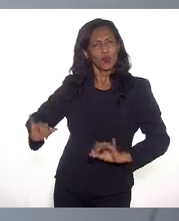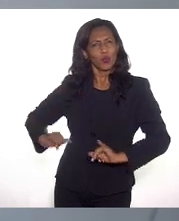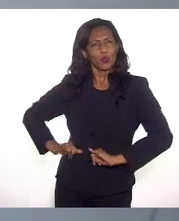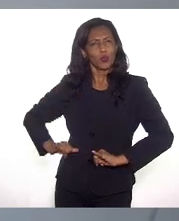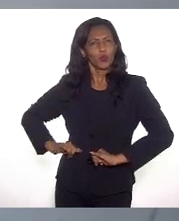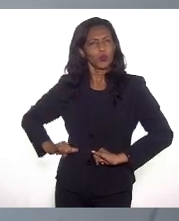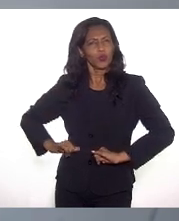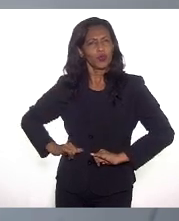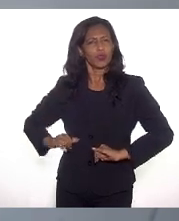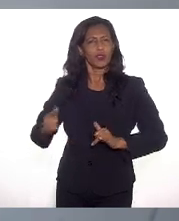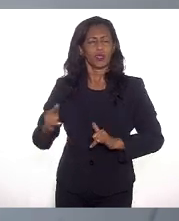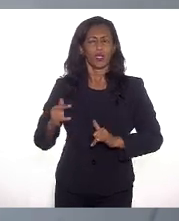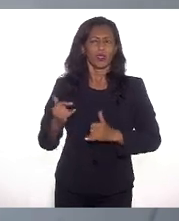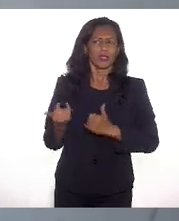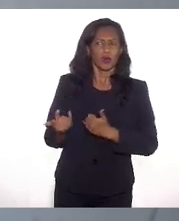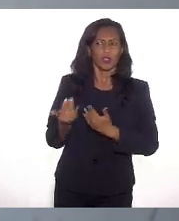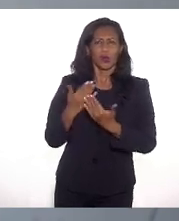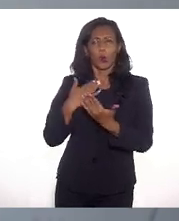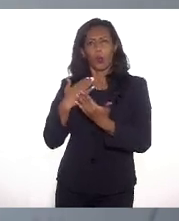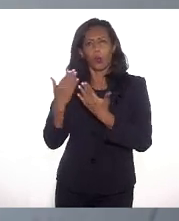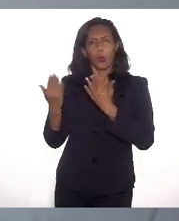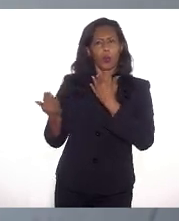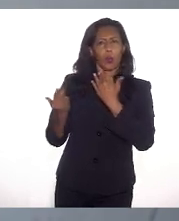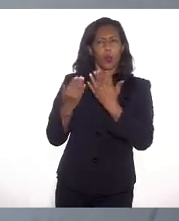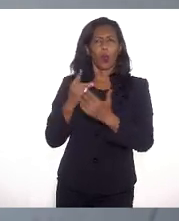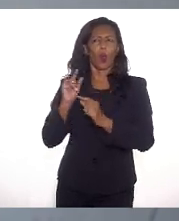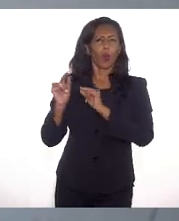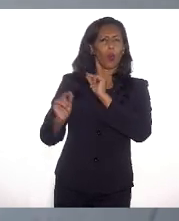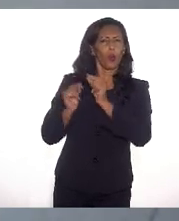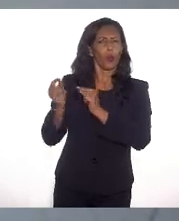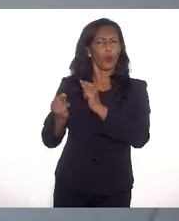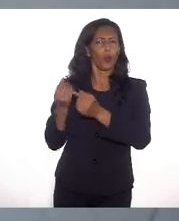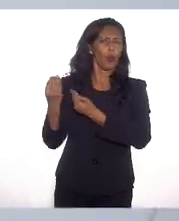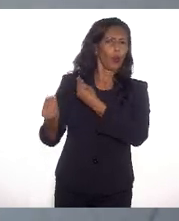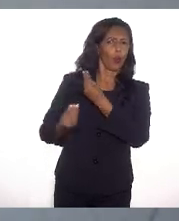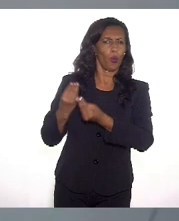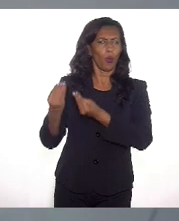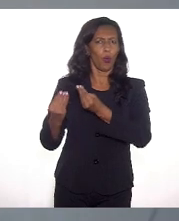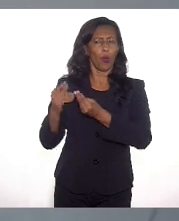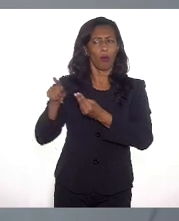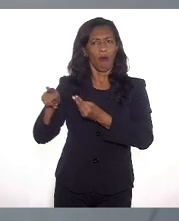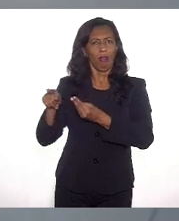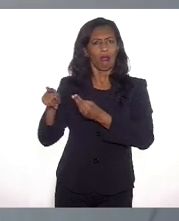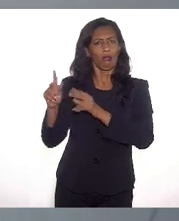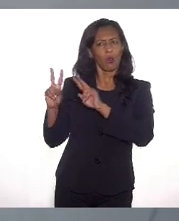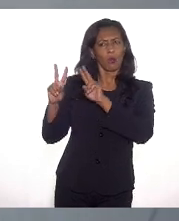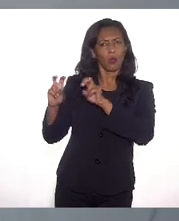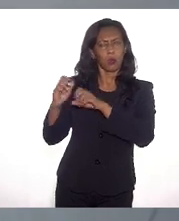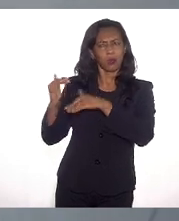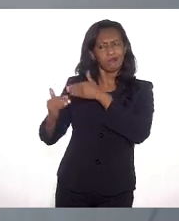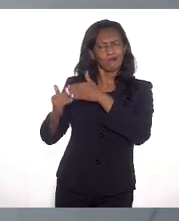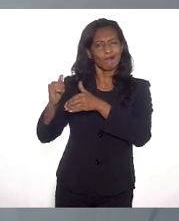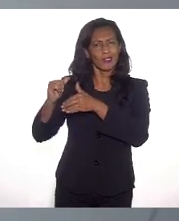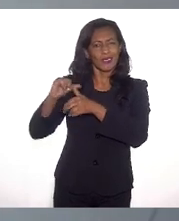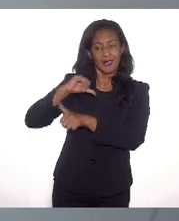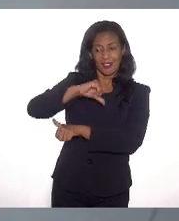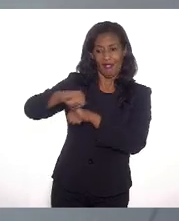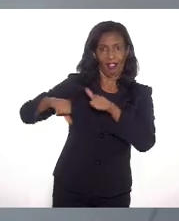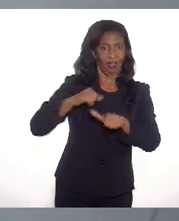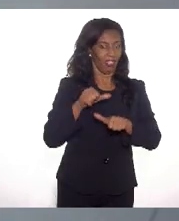gente começou a conversar o que seria, e daquelas conversas virou um projeto de